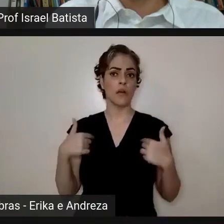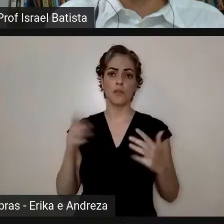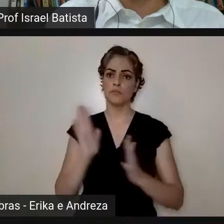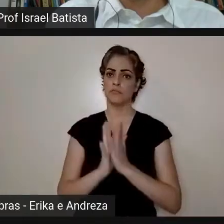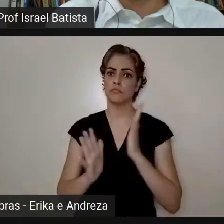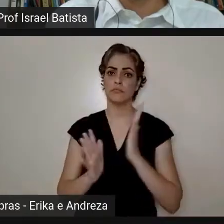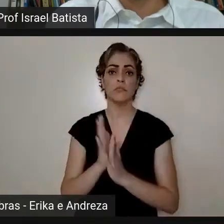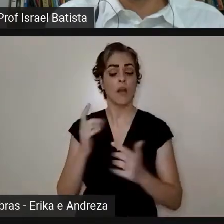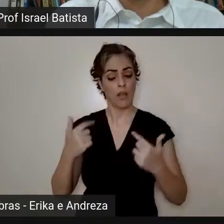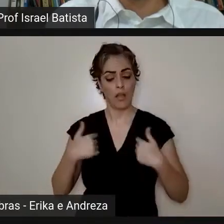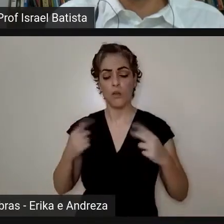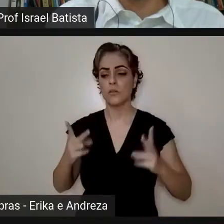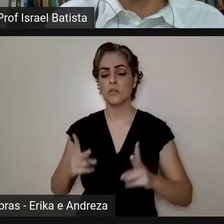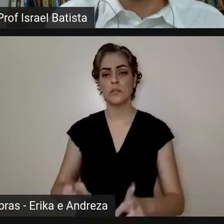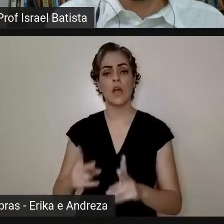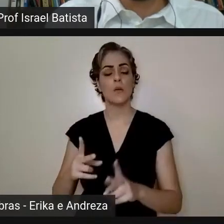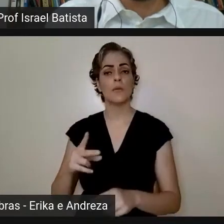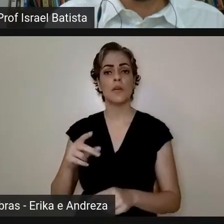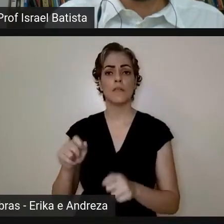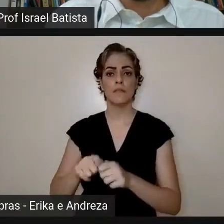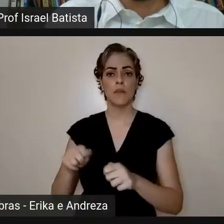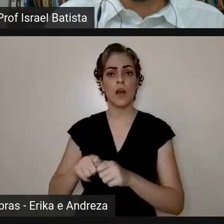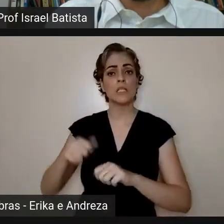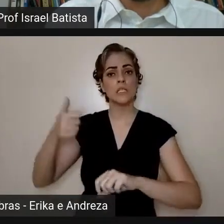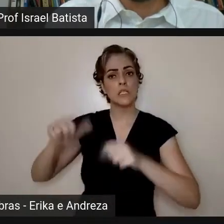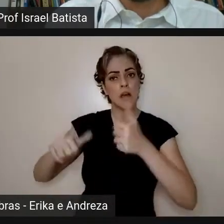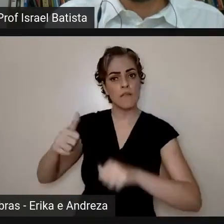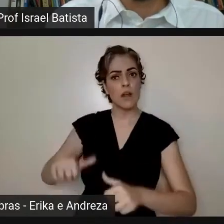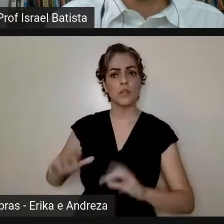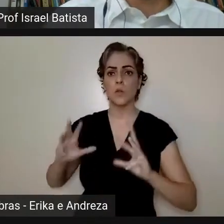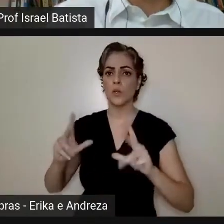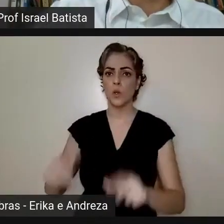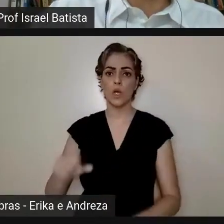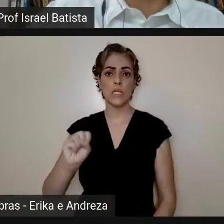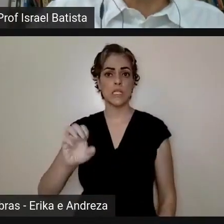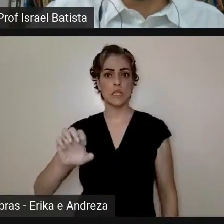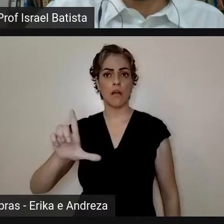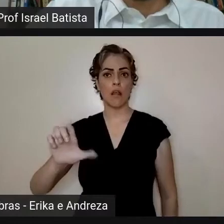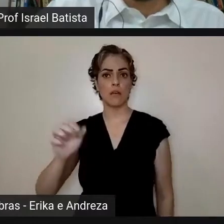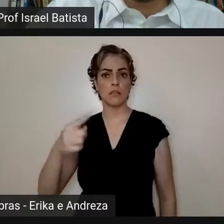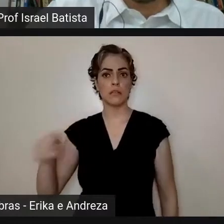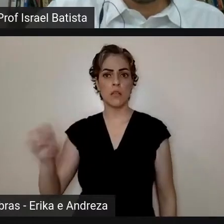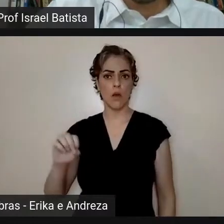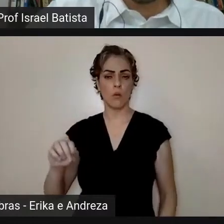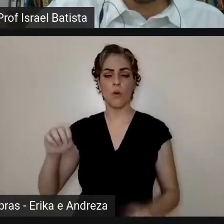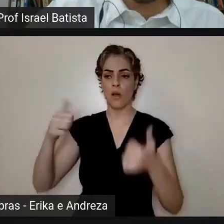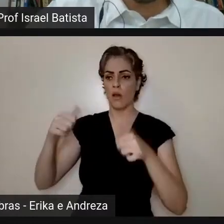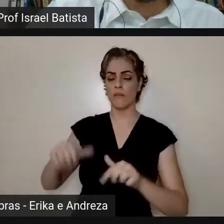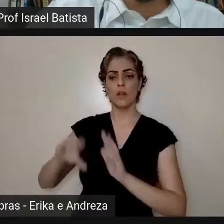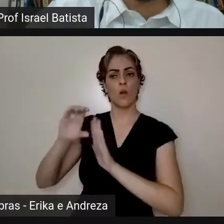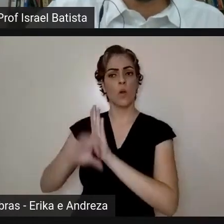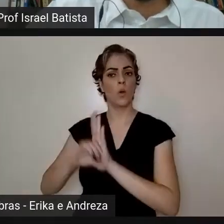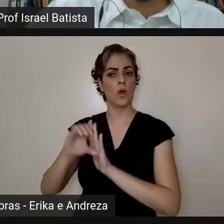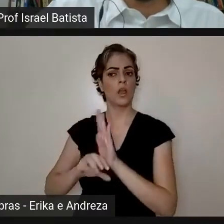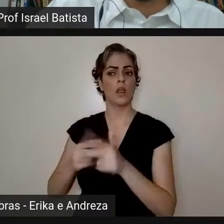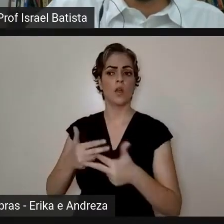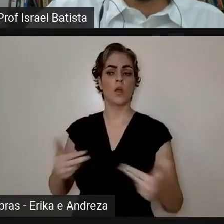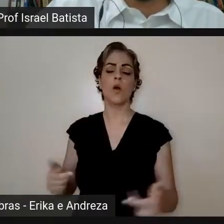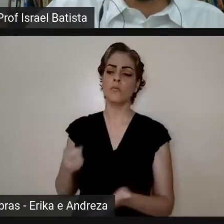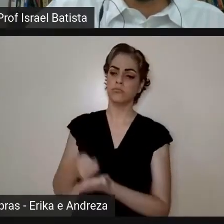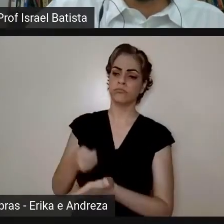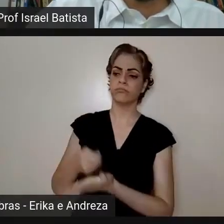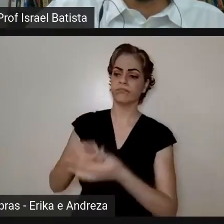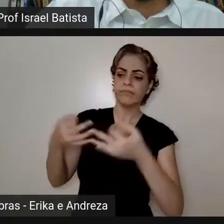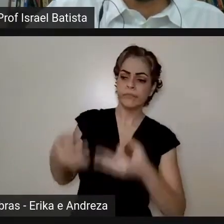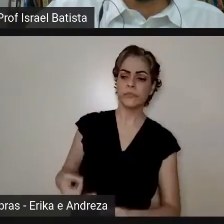seletivo para todo mundo, né? E que não abre mão de técnica na hora de selecionar e manter as pessoas,